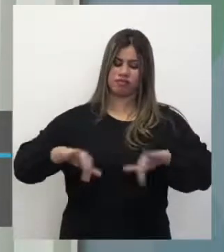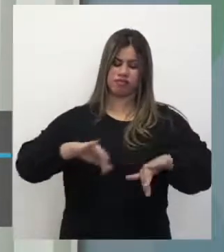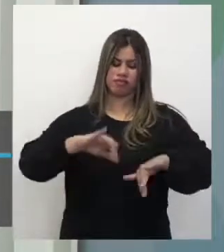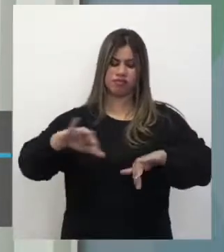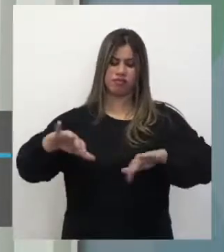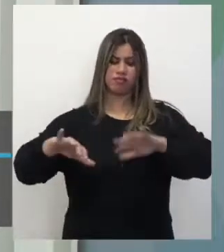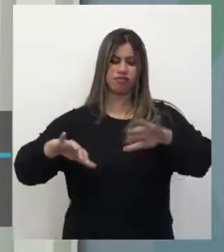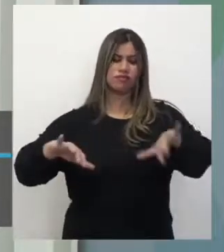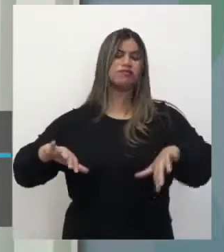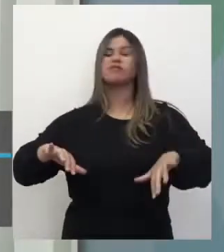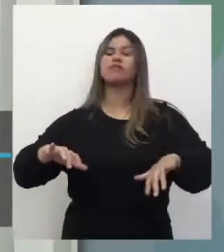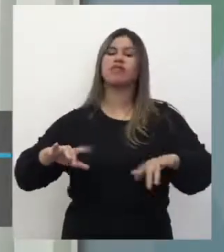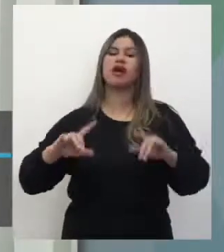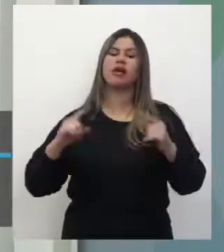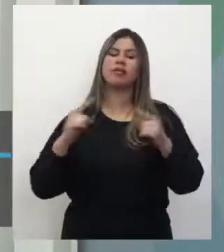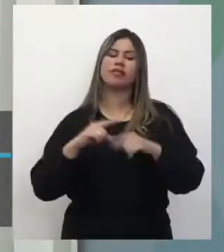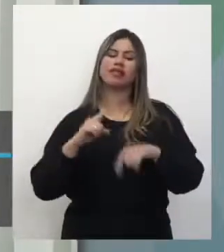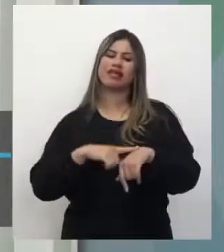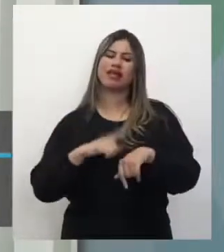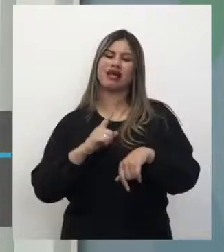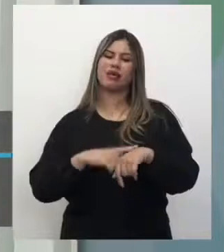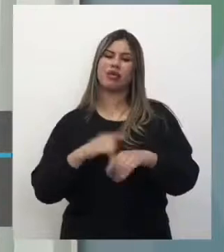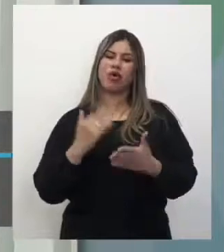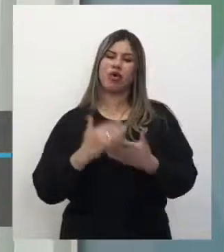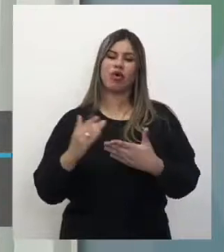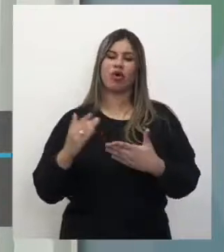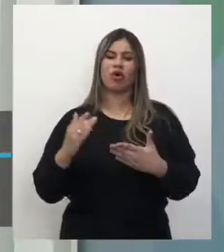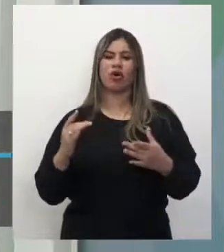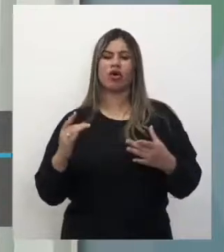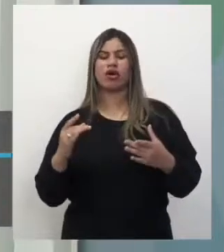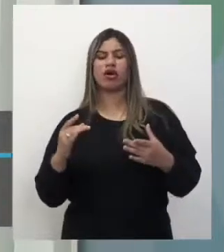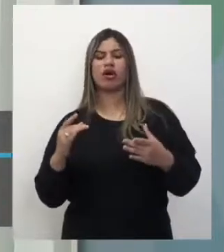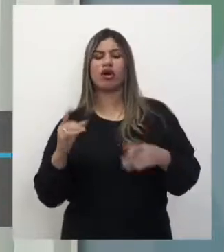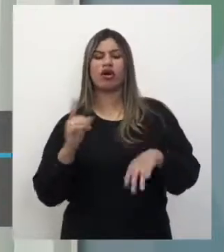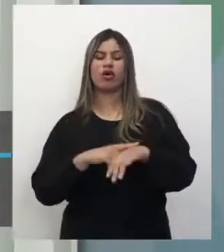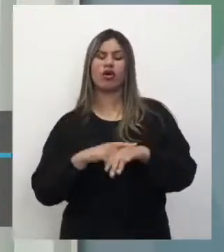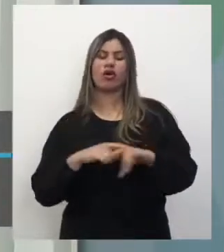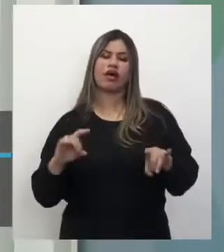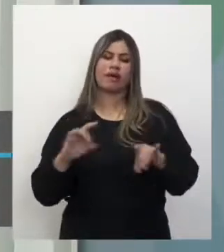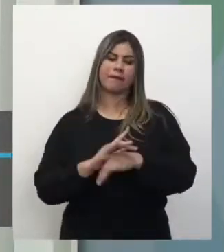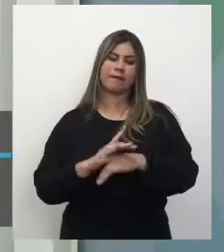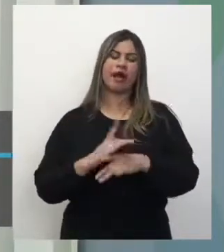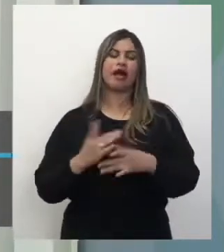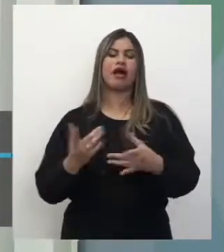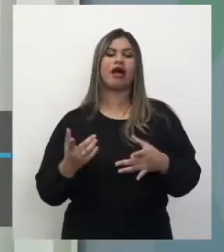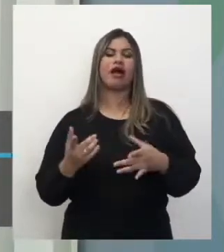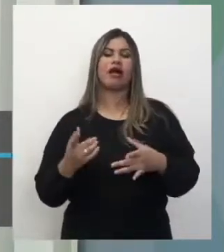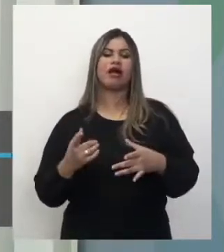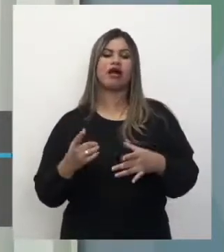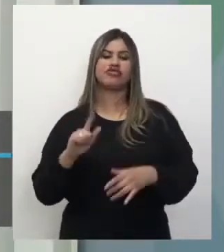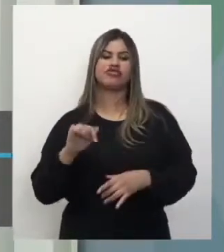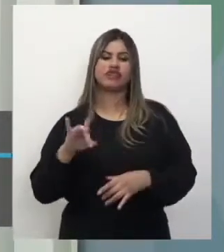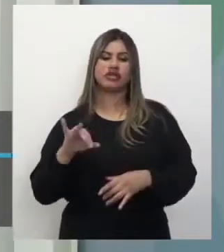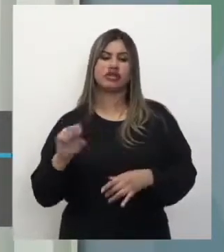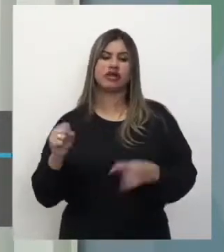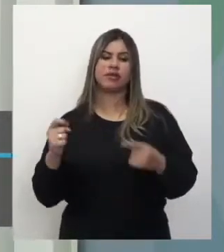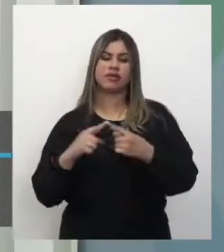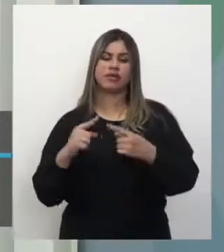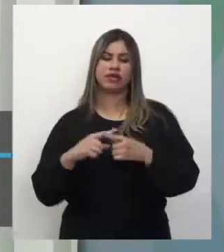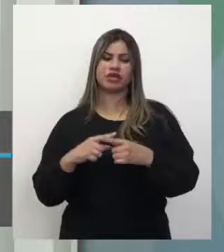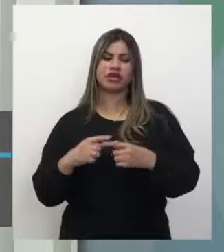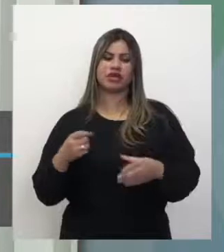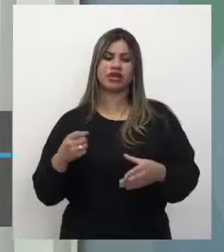pessoas. Dá um controle de tempo, tem hora para começar, tem hora para acabar, tem hora para parar. Controle das gêneses, que é o controle das